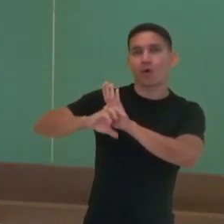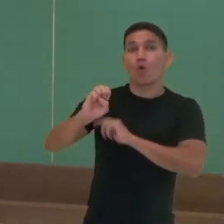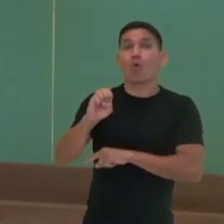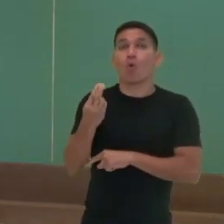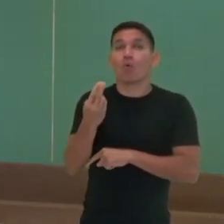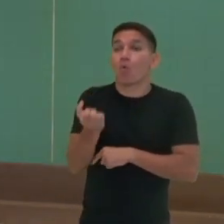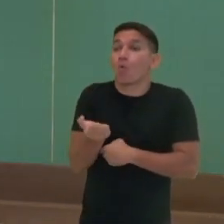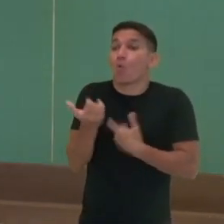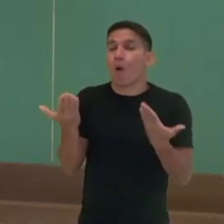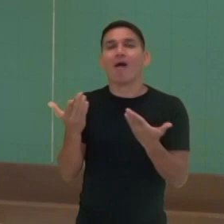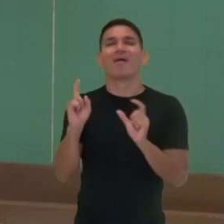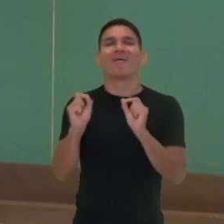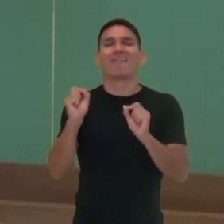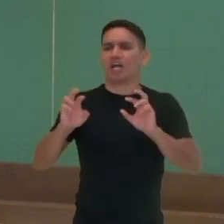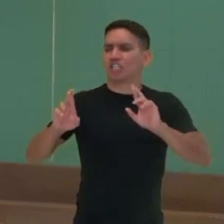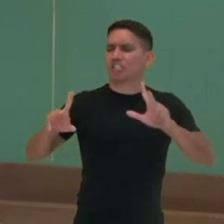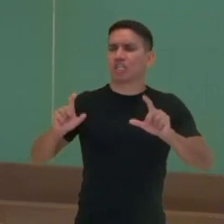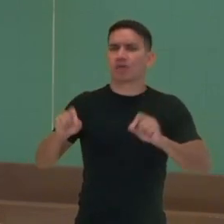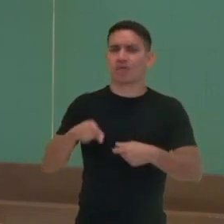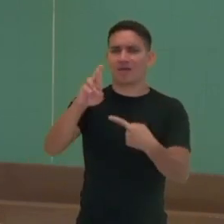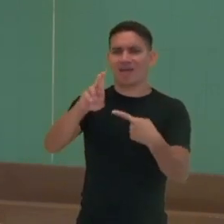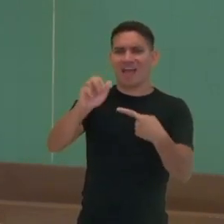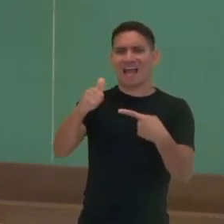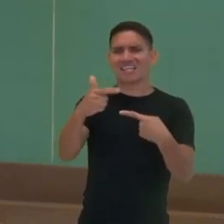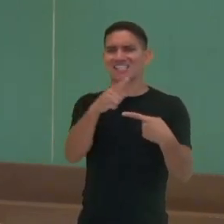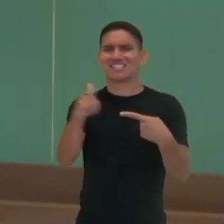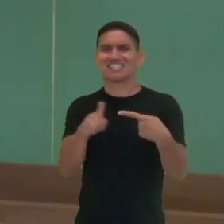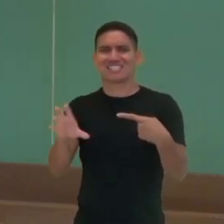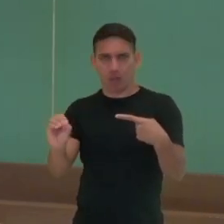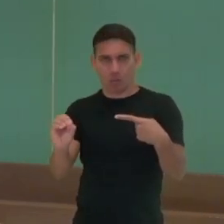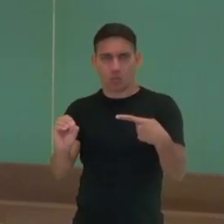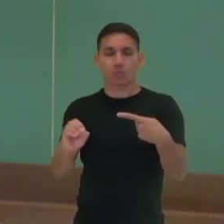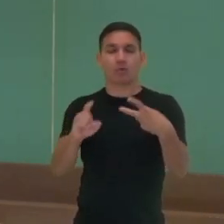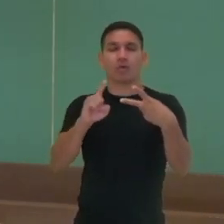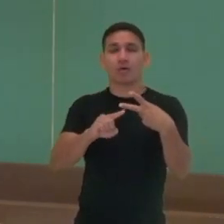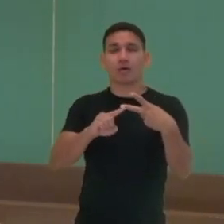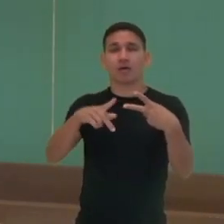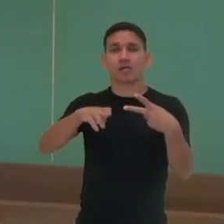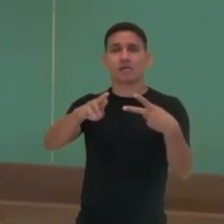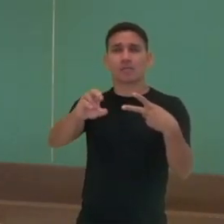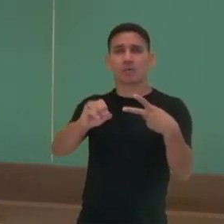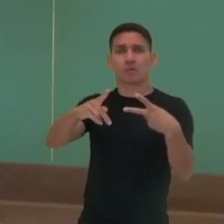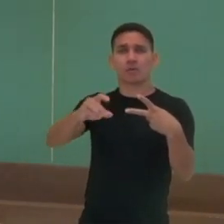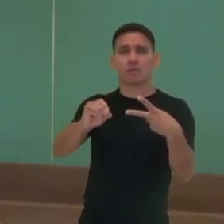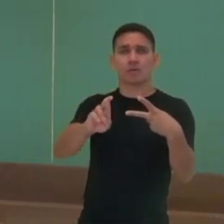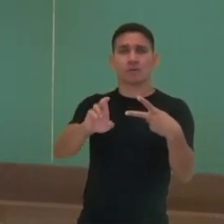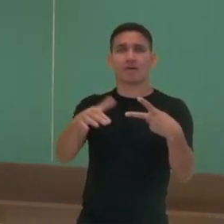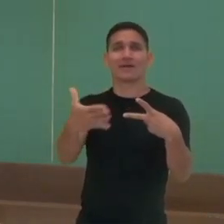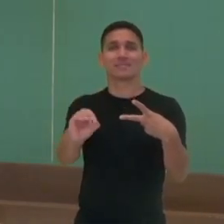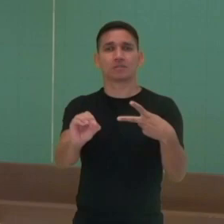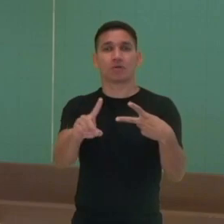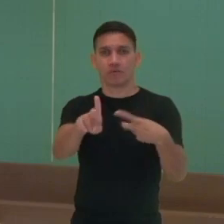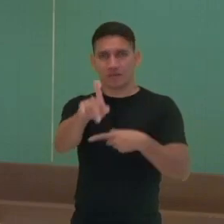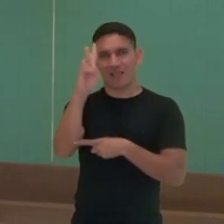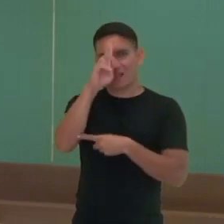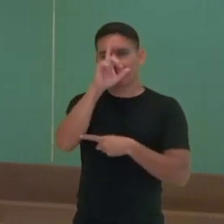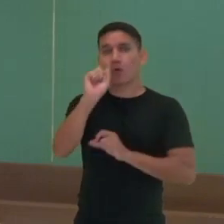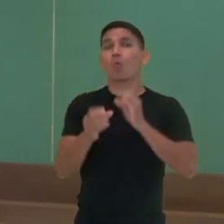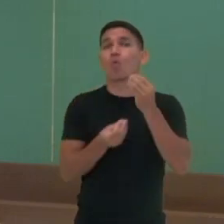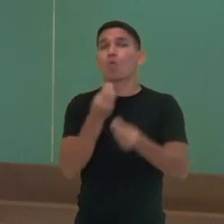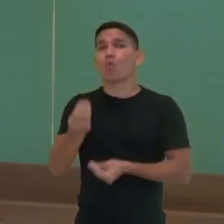é a diferença de razão e proporção? Vocês se recordam ainda sobre a